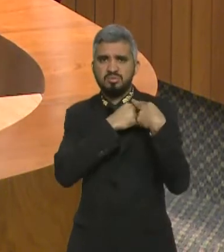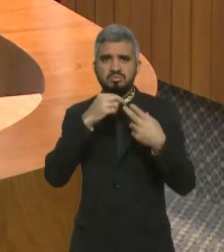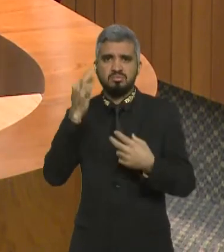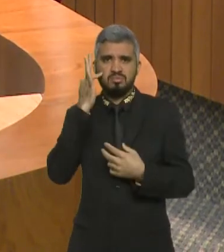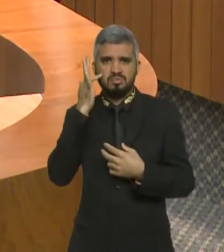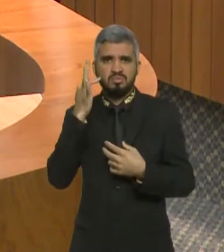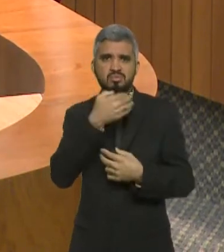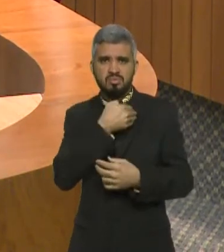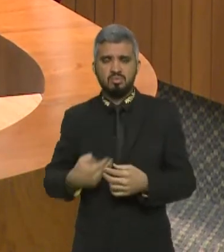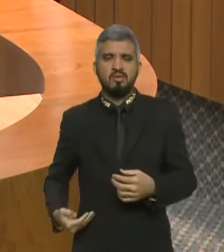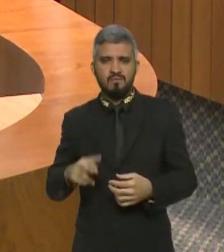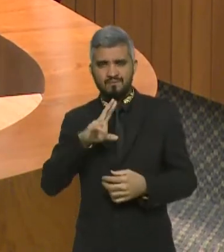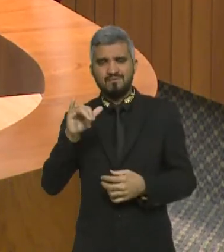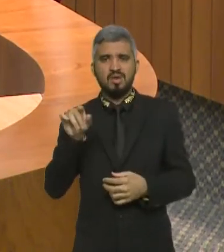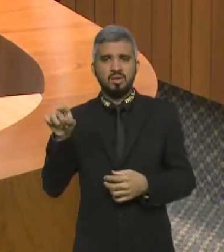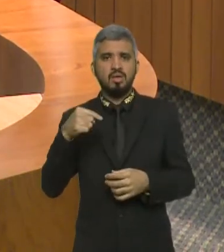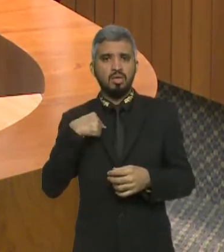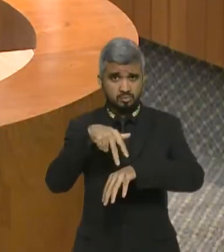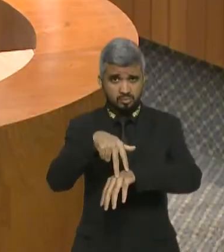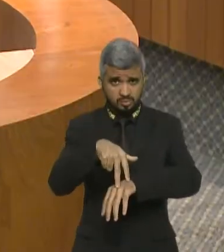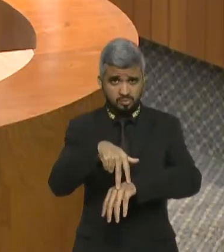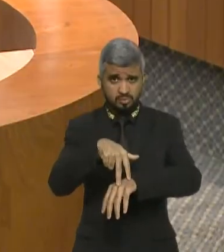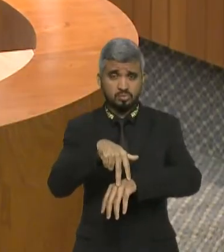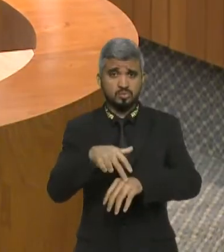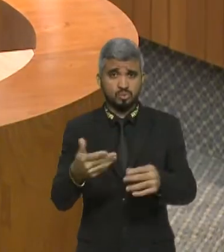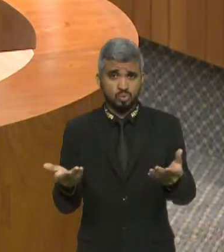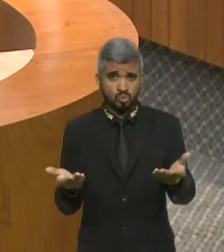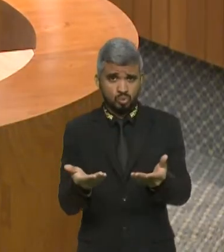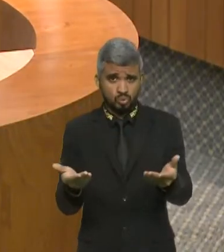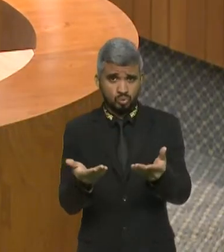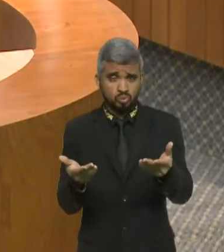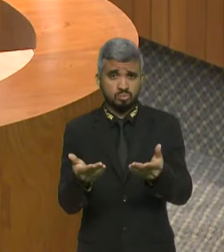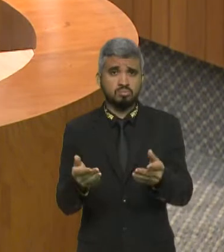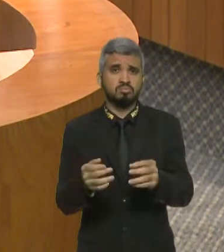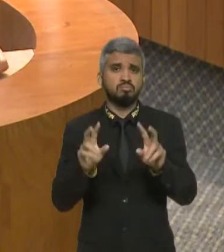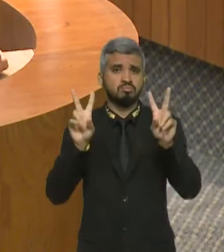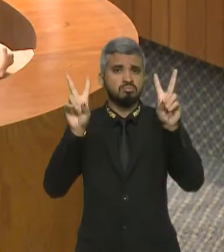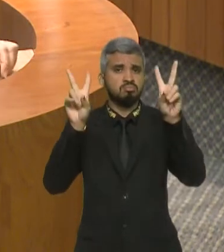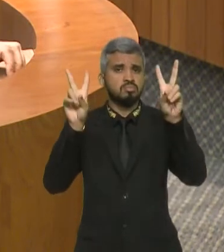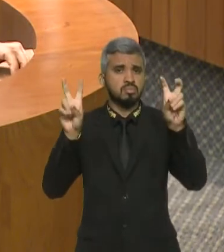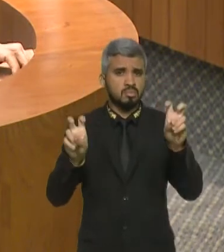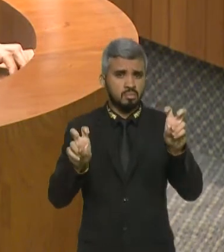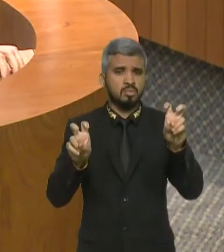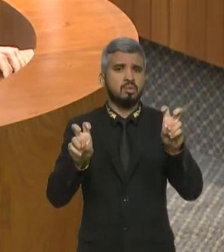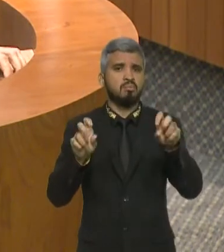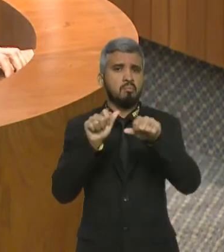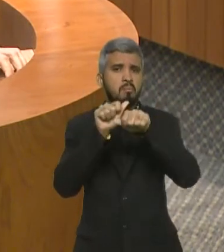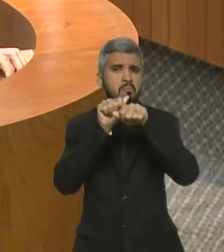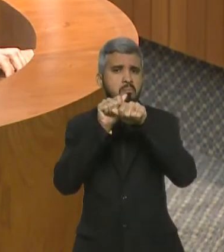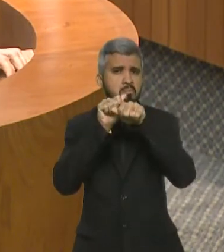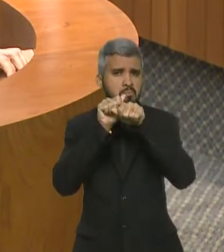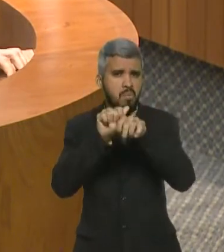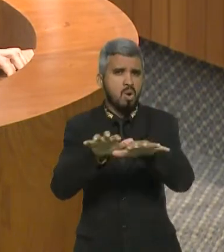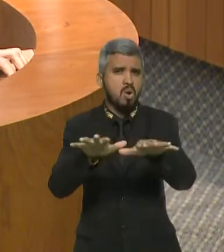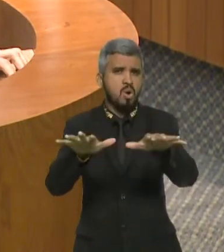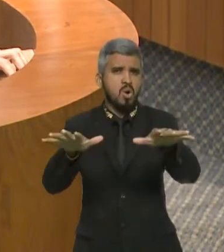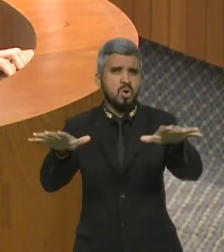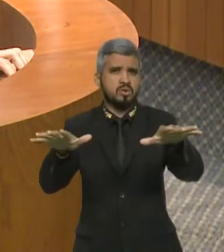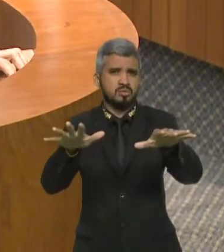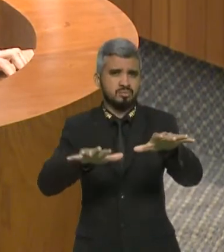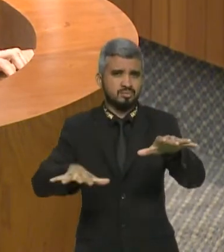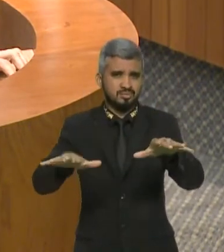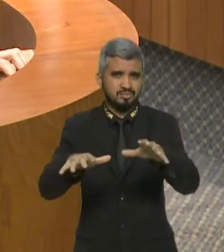cobrando a aplicação de dinheiro público do estado do Maranhão. A deputada Micael Damasceno criticou suposta ação do Partido dos